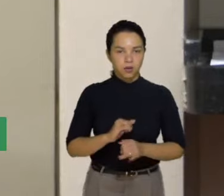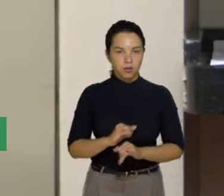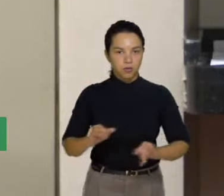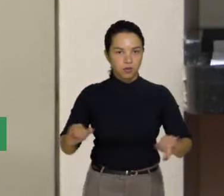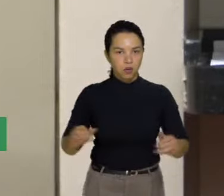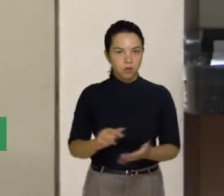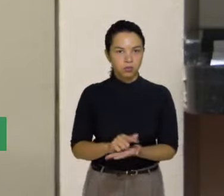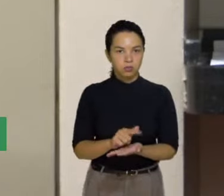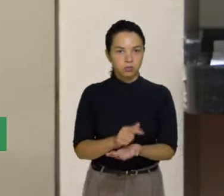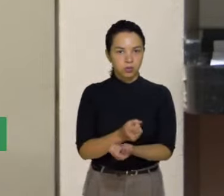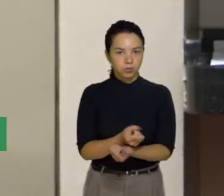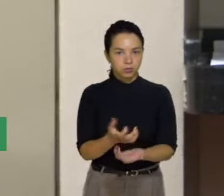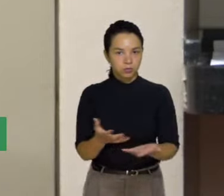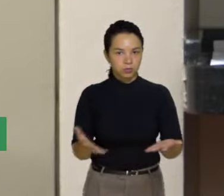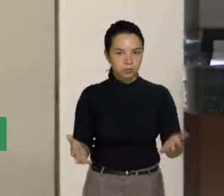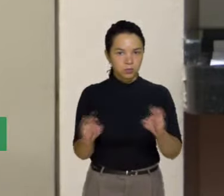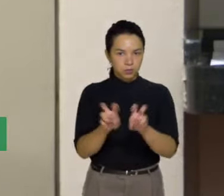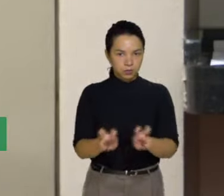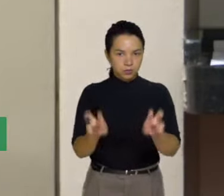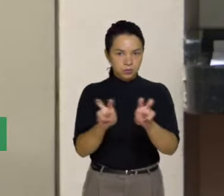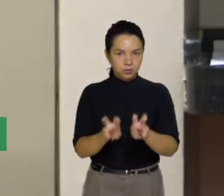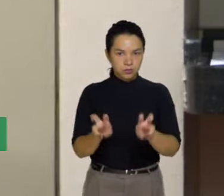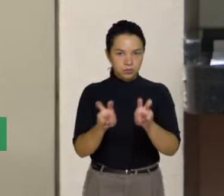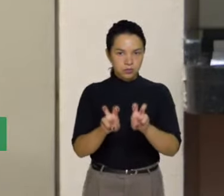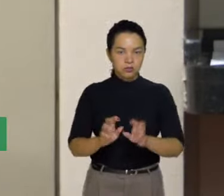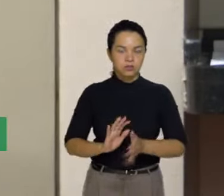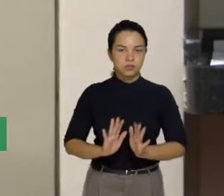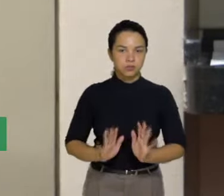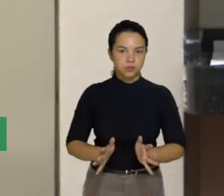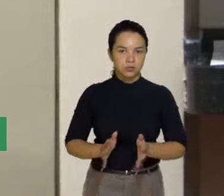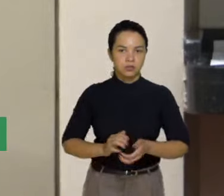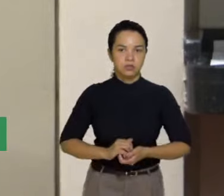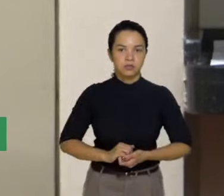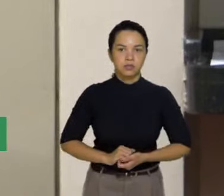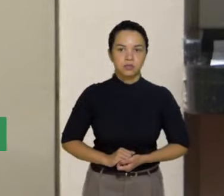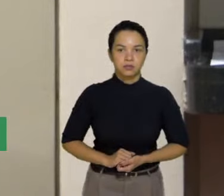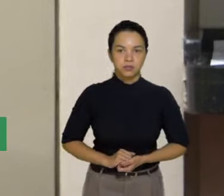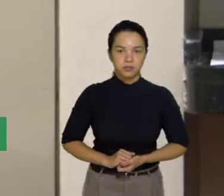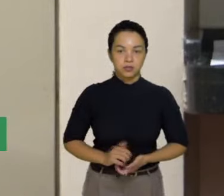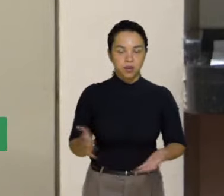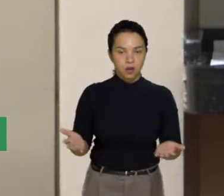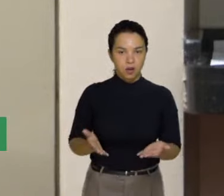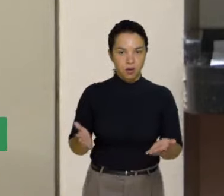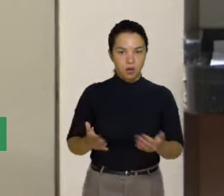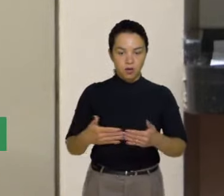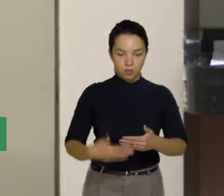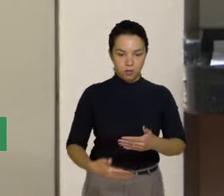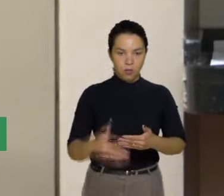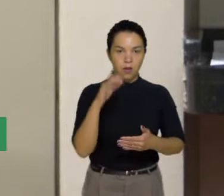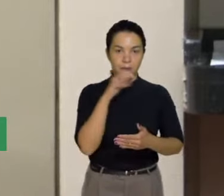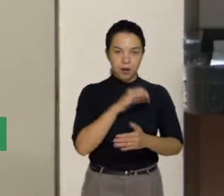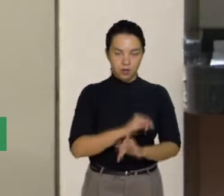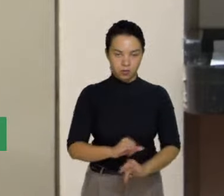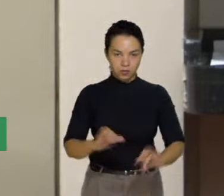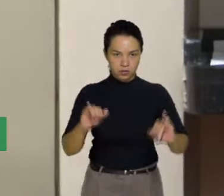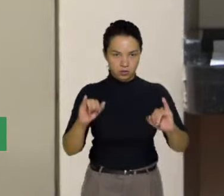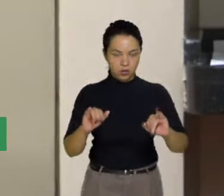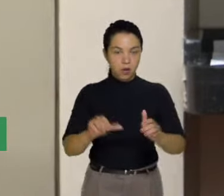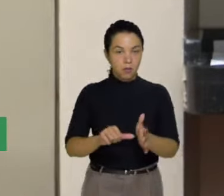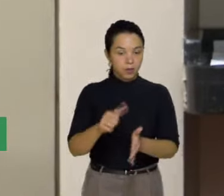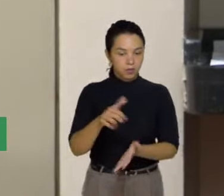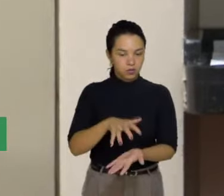foi disponibilizado eletronicamente. Passando inicialmente para as breves comunicações, inscrito